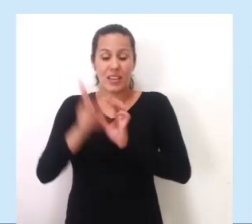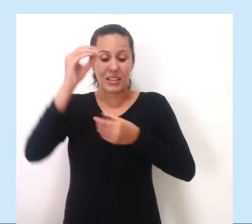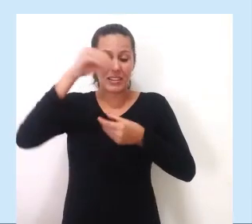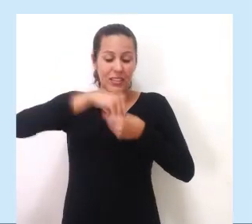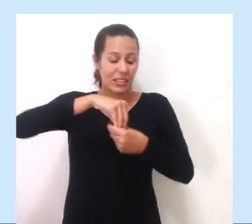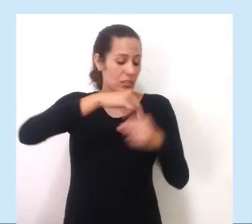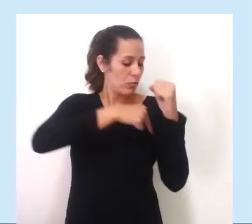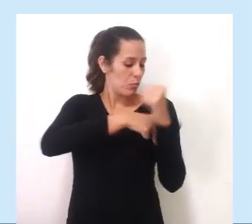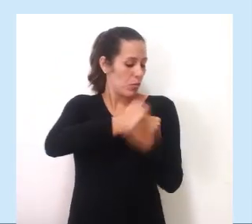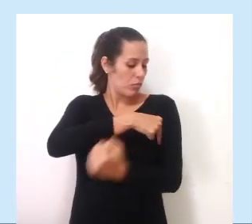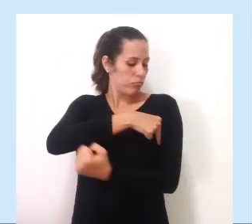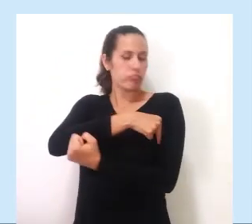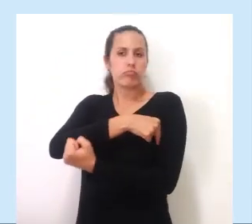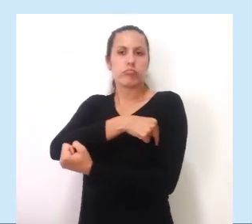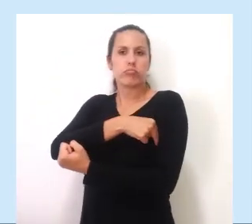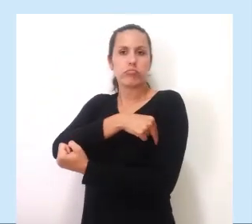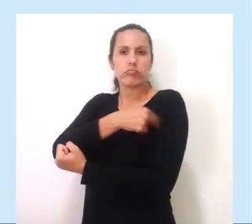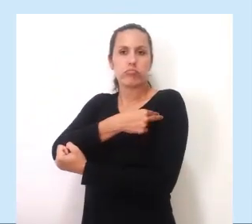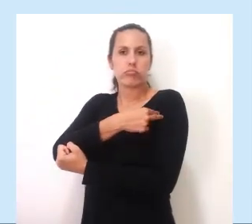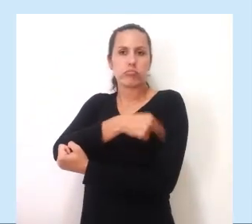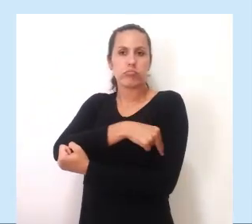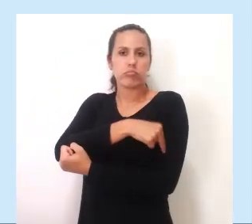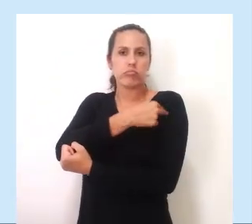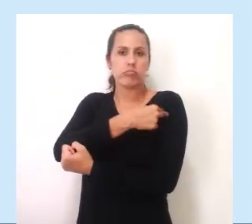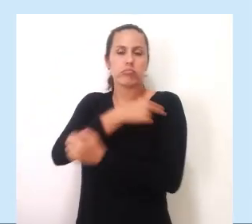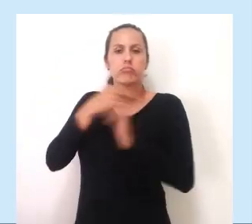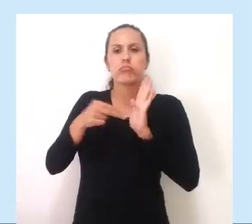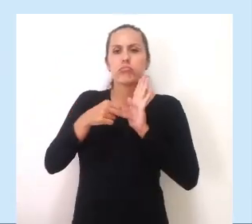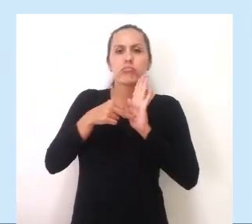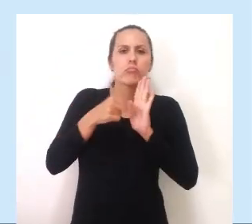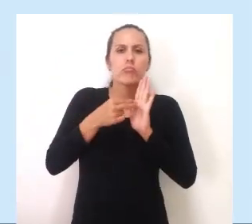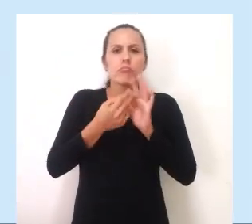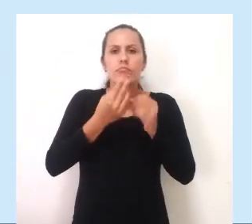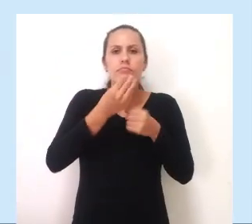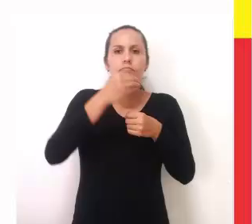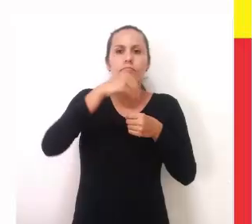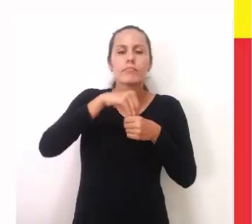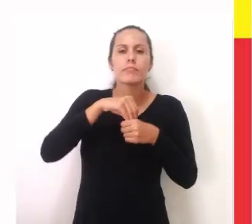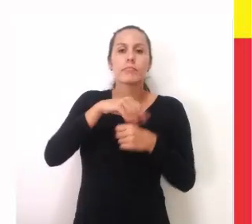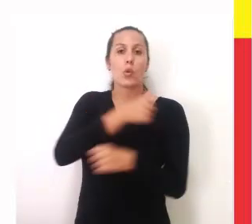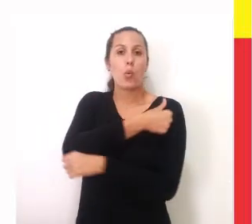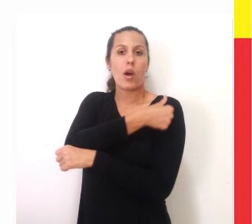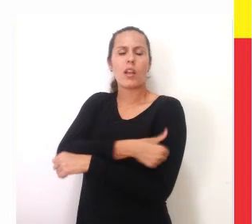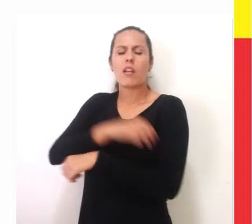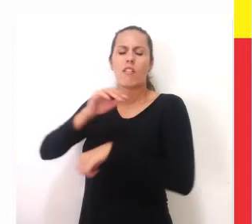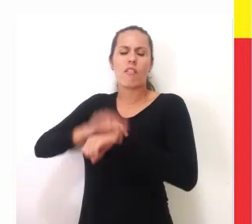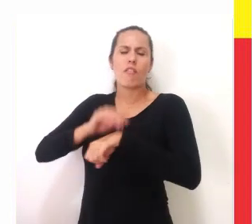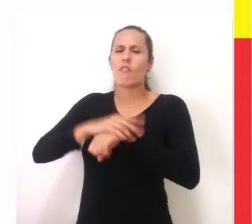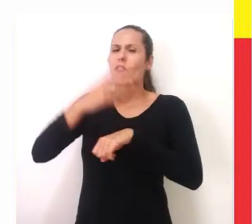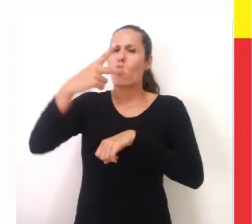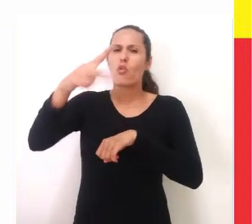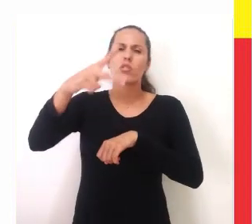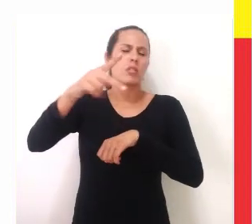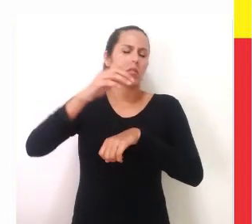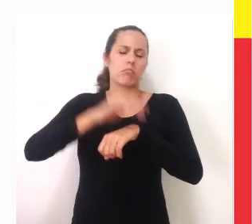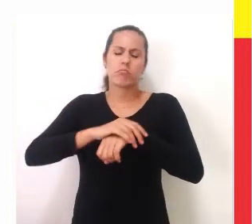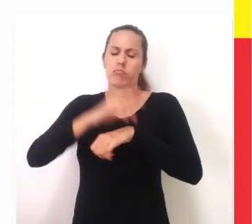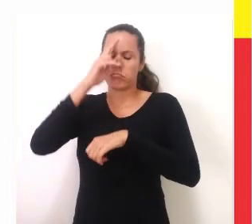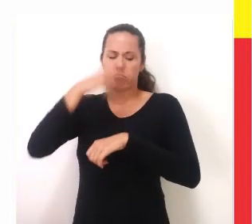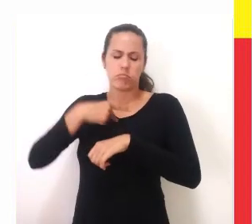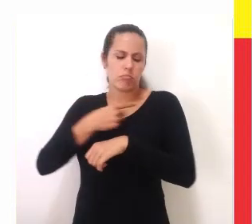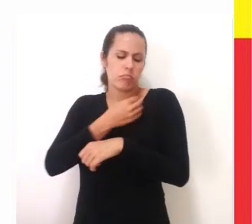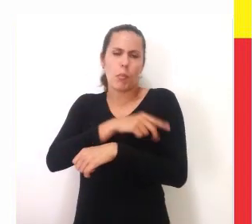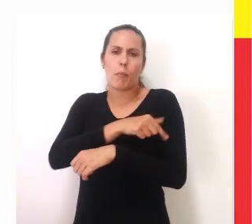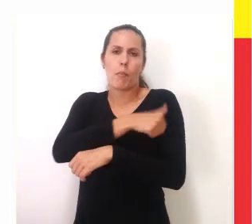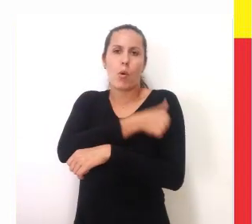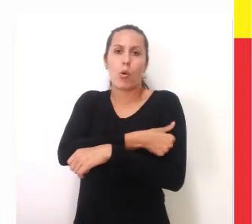implante interno, ok? Implante interno. E o adesivo você mesmo pode